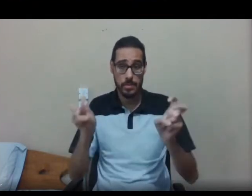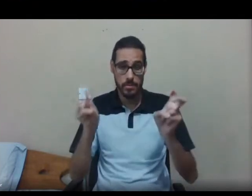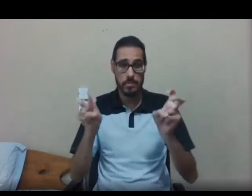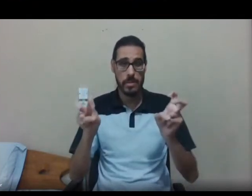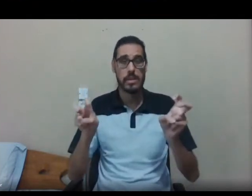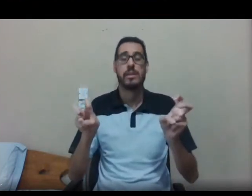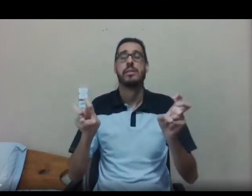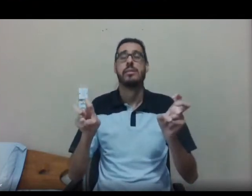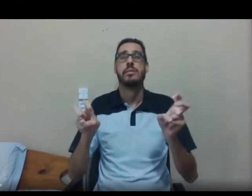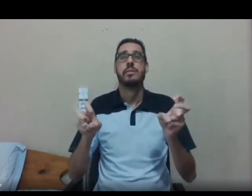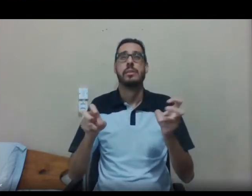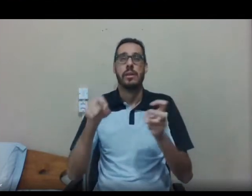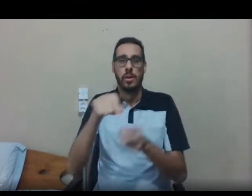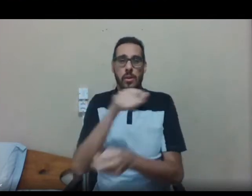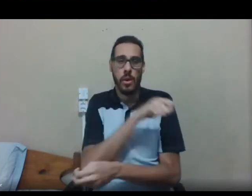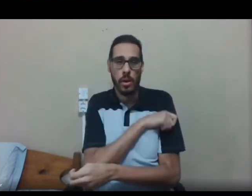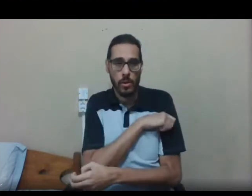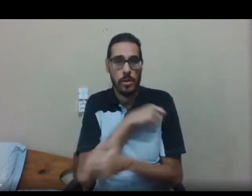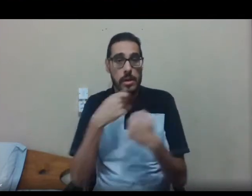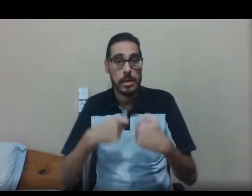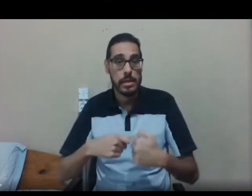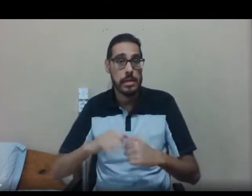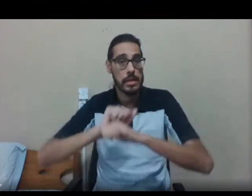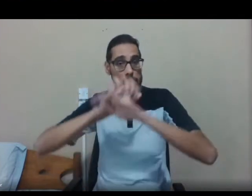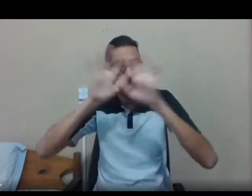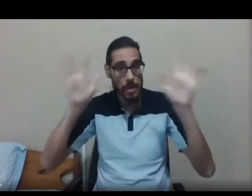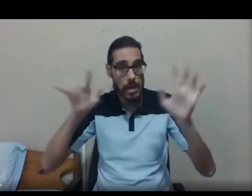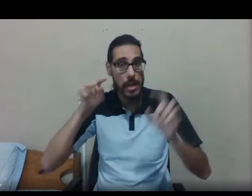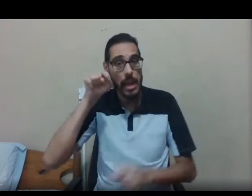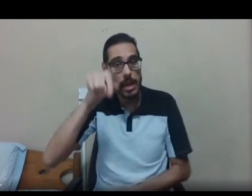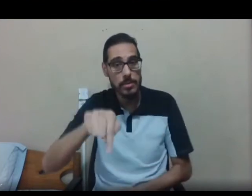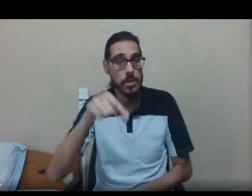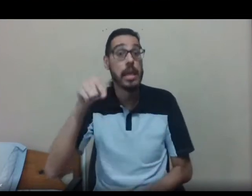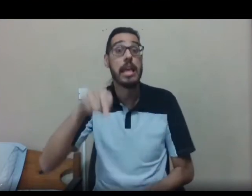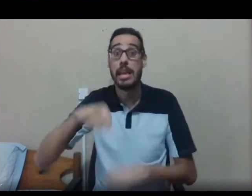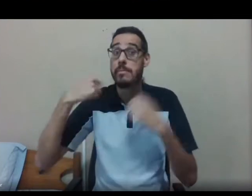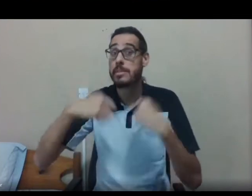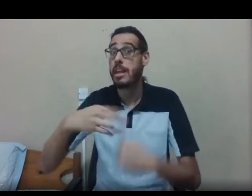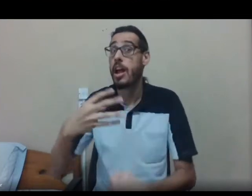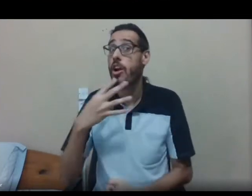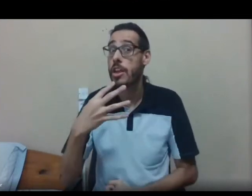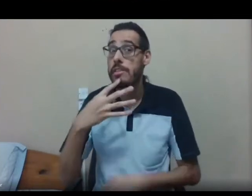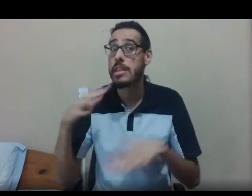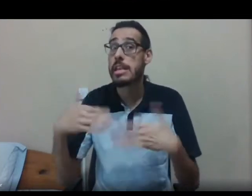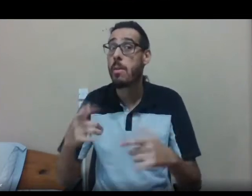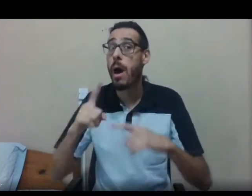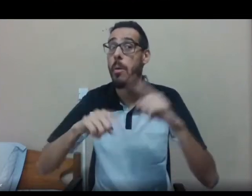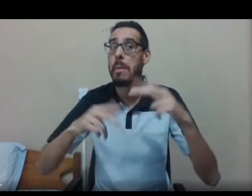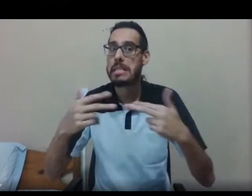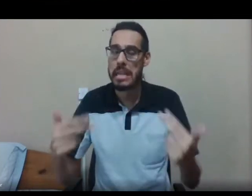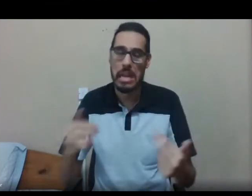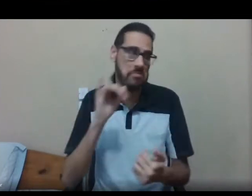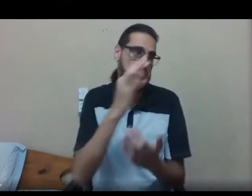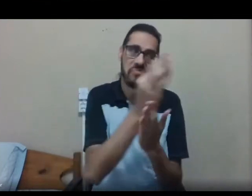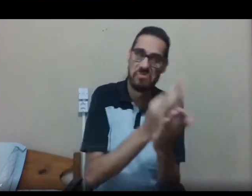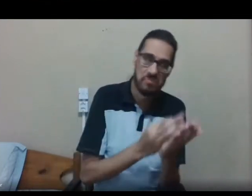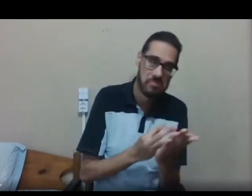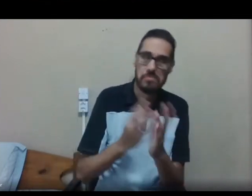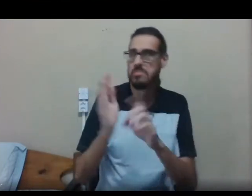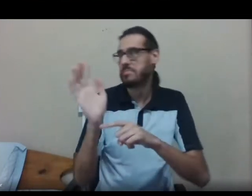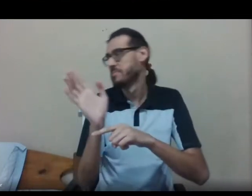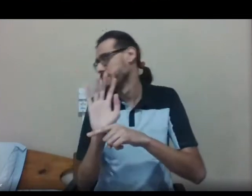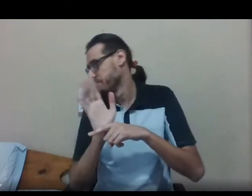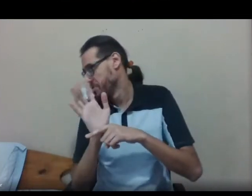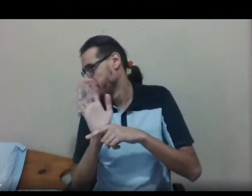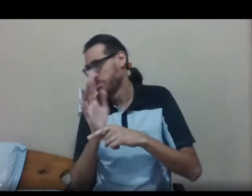exercício, fazer uma síntese, uma análise de alguma situação, enfim, quais são essas atividades? Essa clareza assim, de definir o